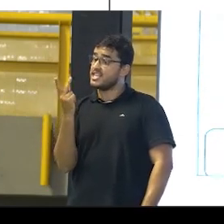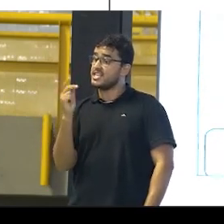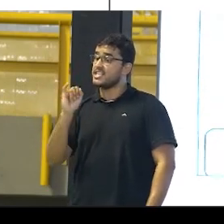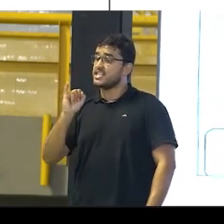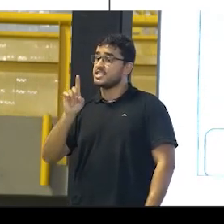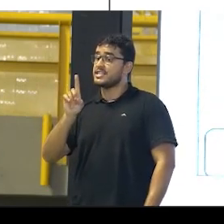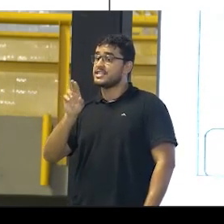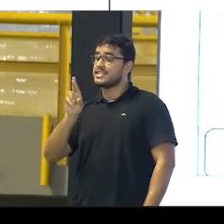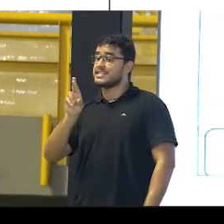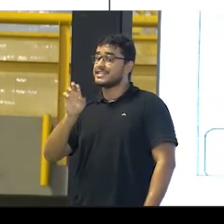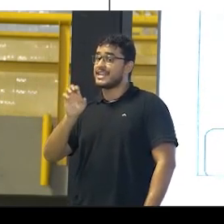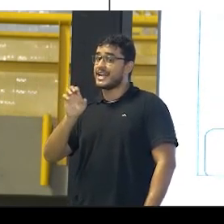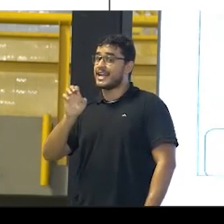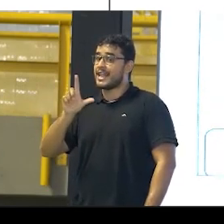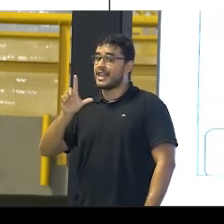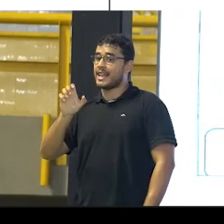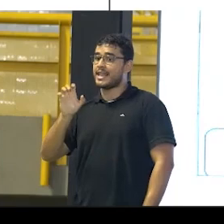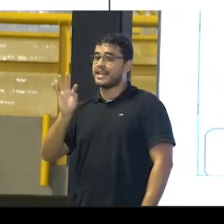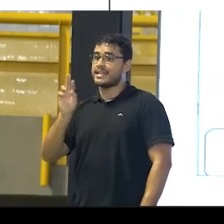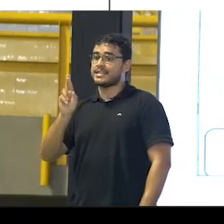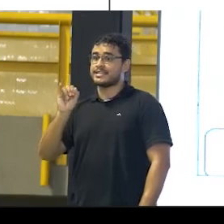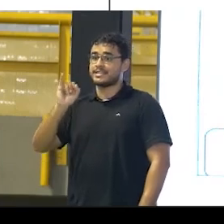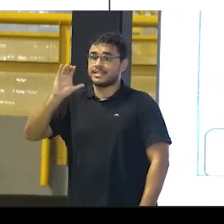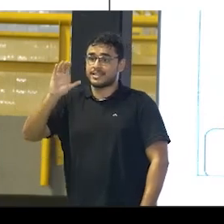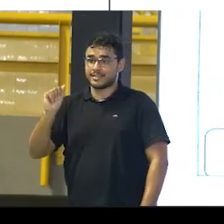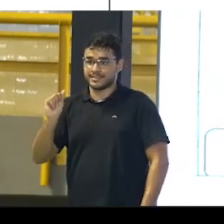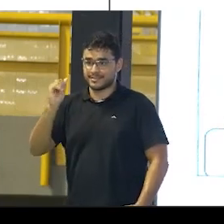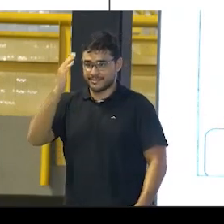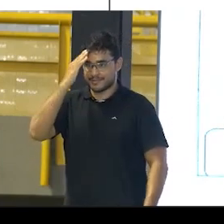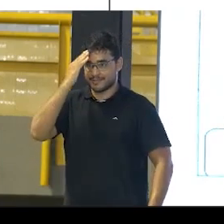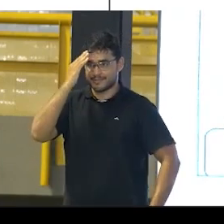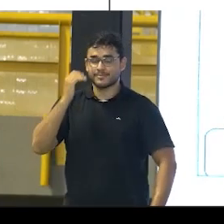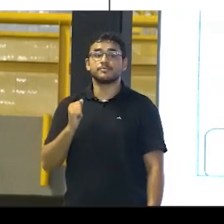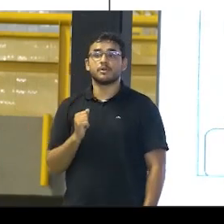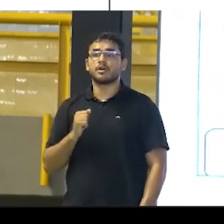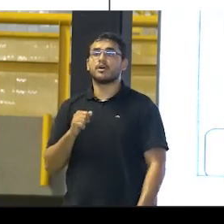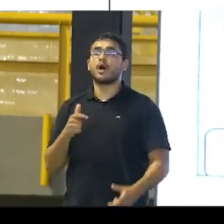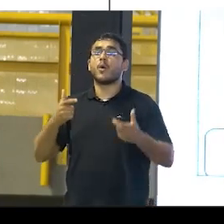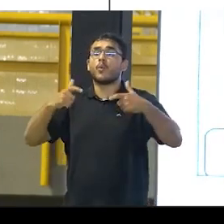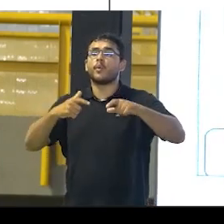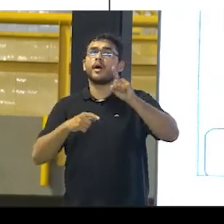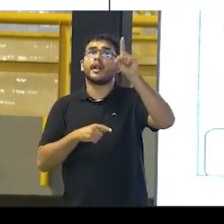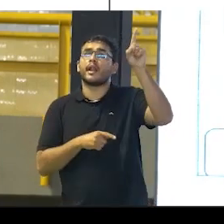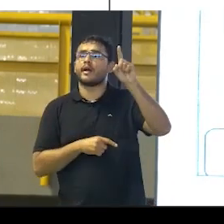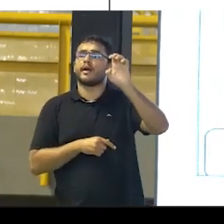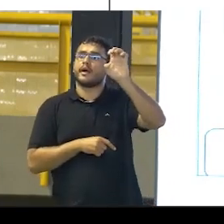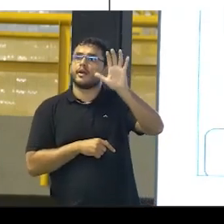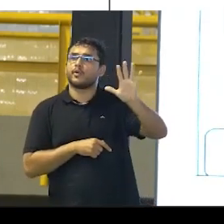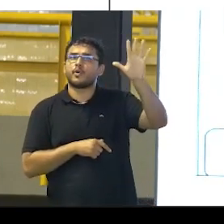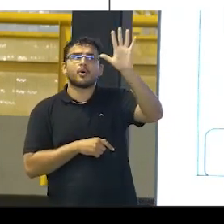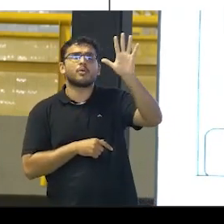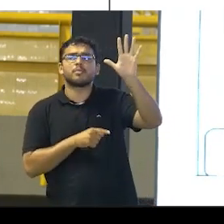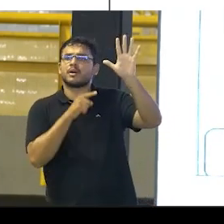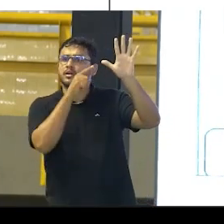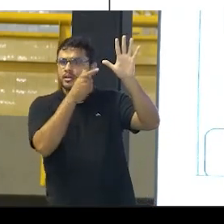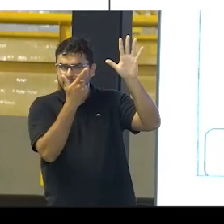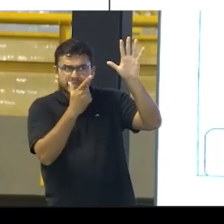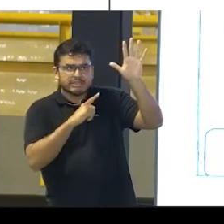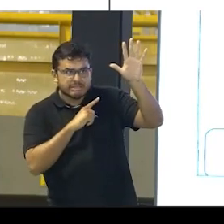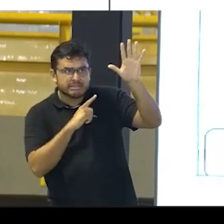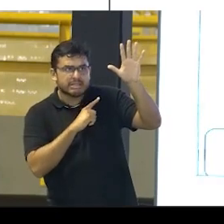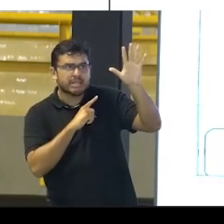potencial para gerar energia hídrica. A Europa, por exemplo, boa parte dos rios ou é pequeno